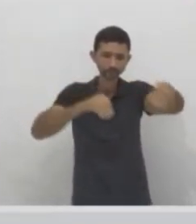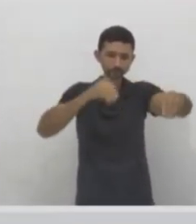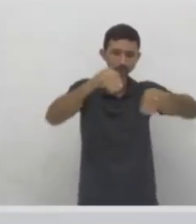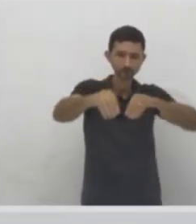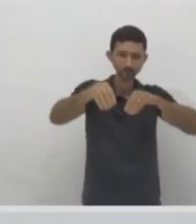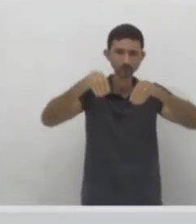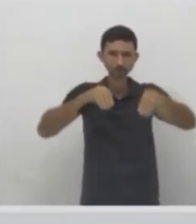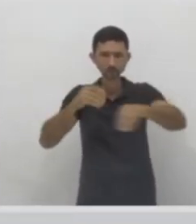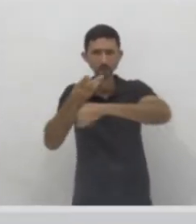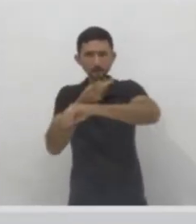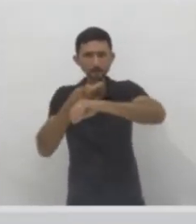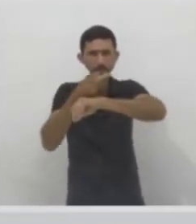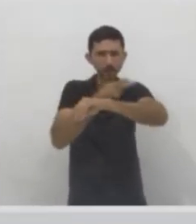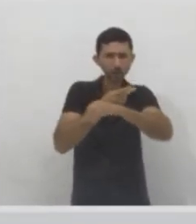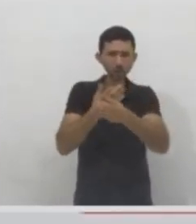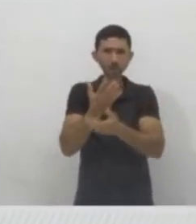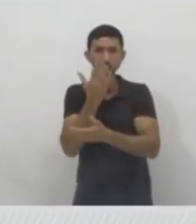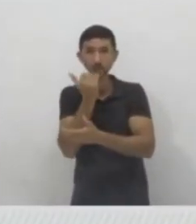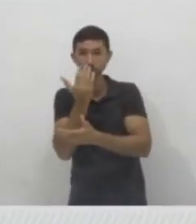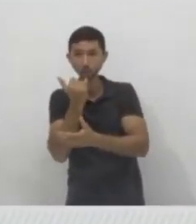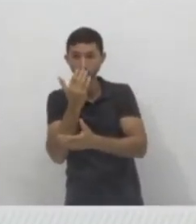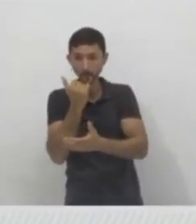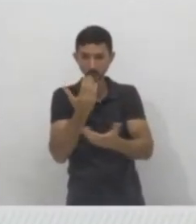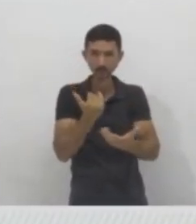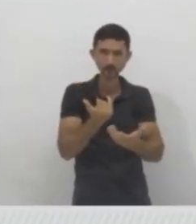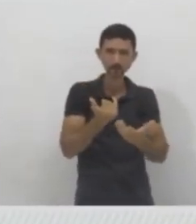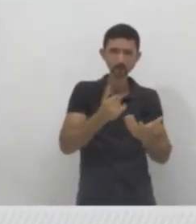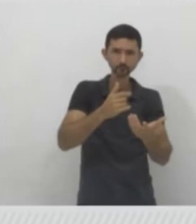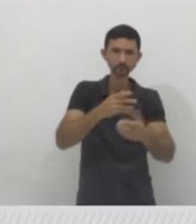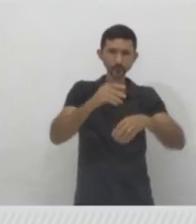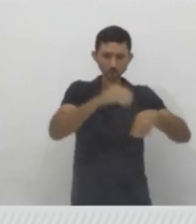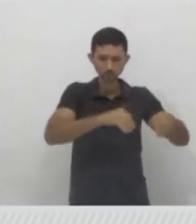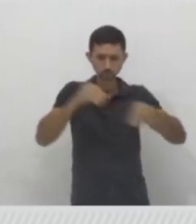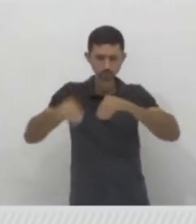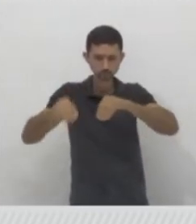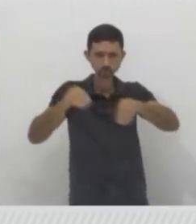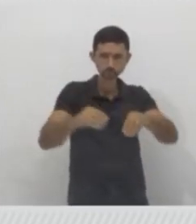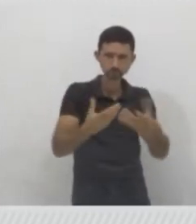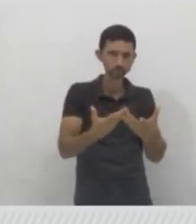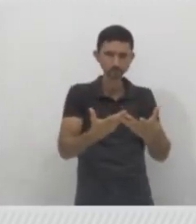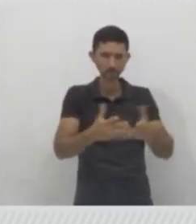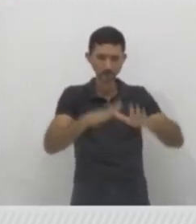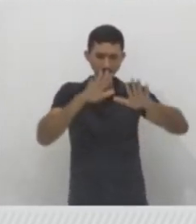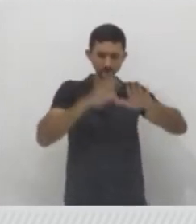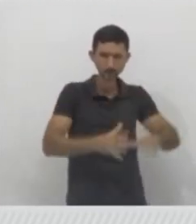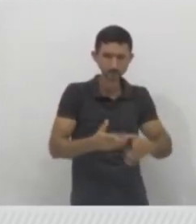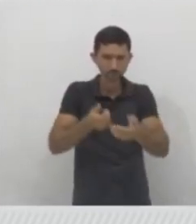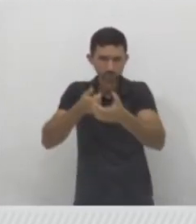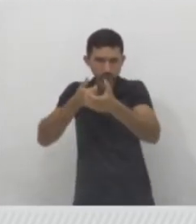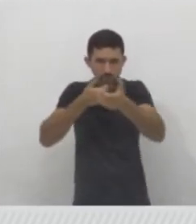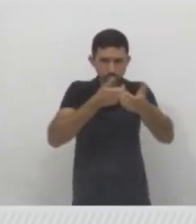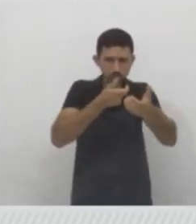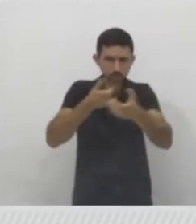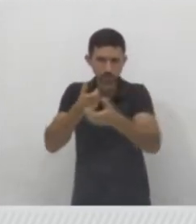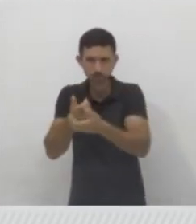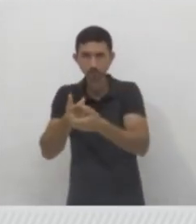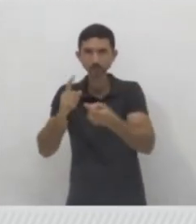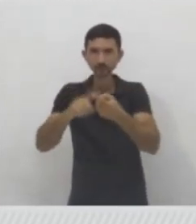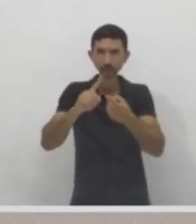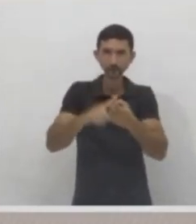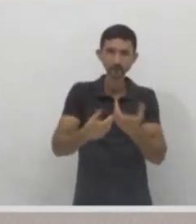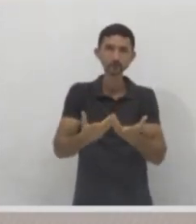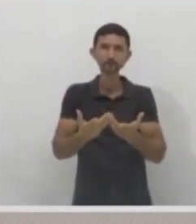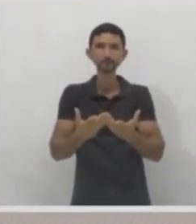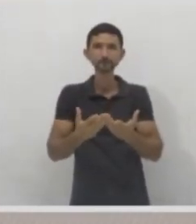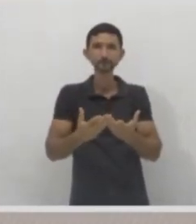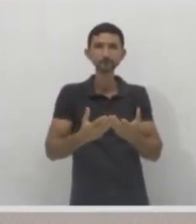de pesca, caça e outros alimentos. Sim, é isso mesmo, eram caçadores e recolhedores. Entre os